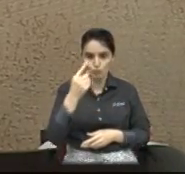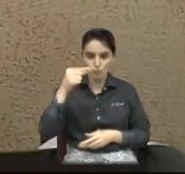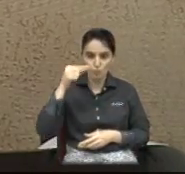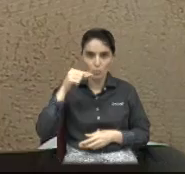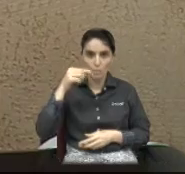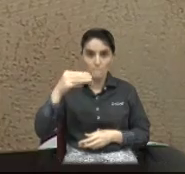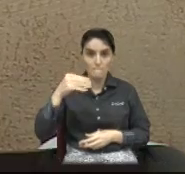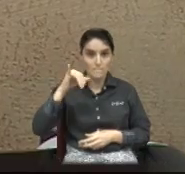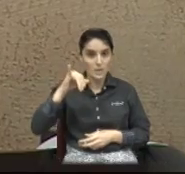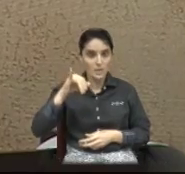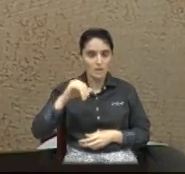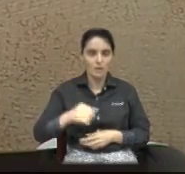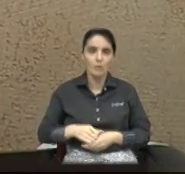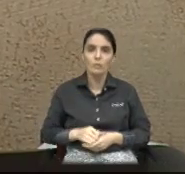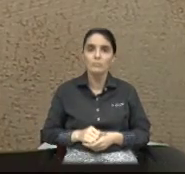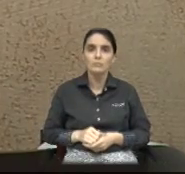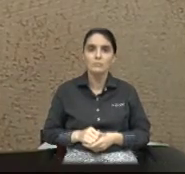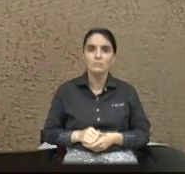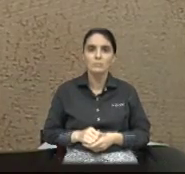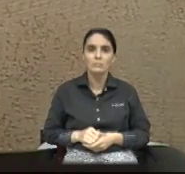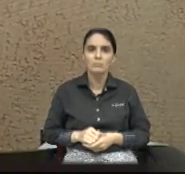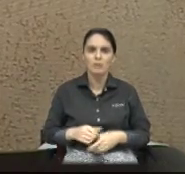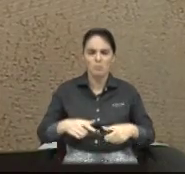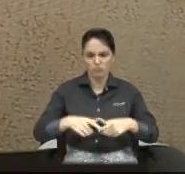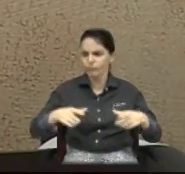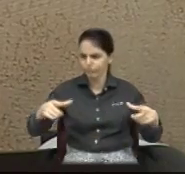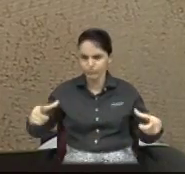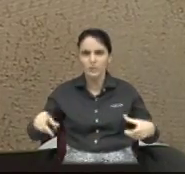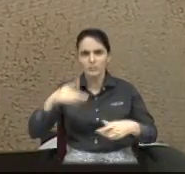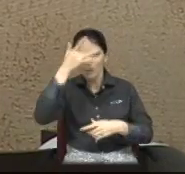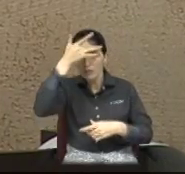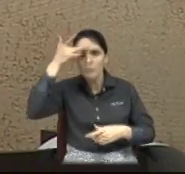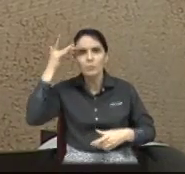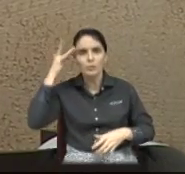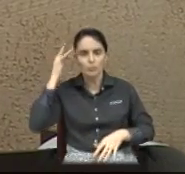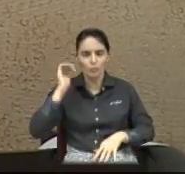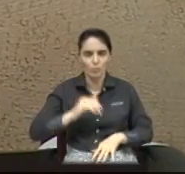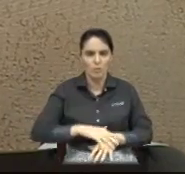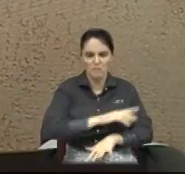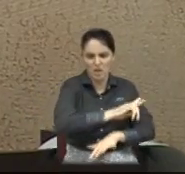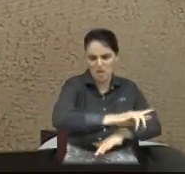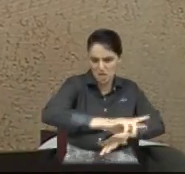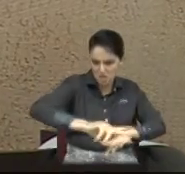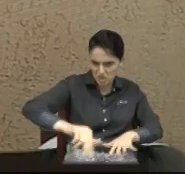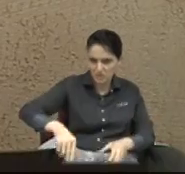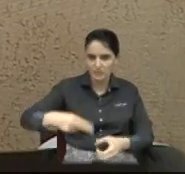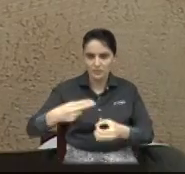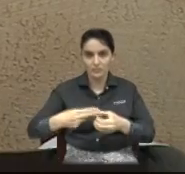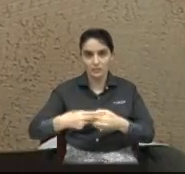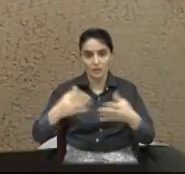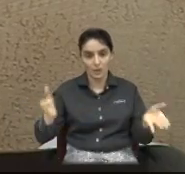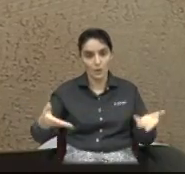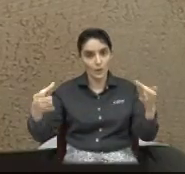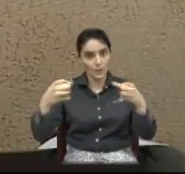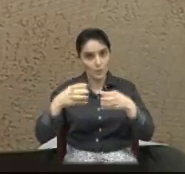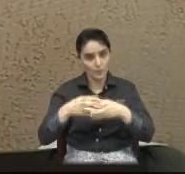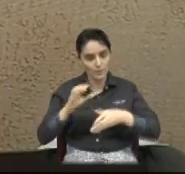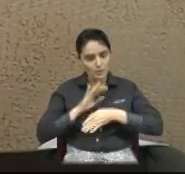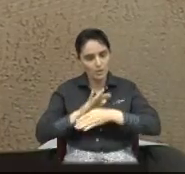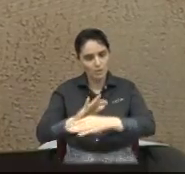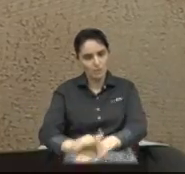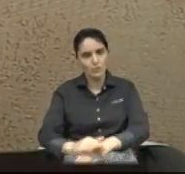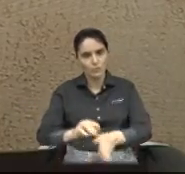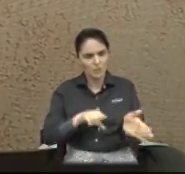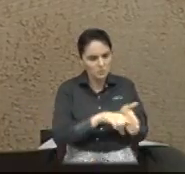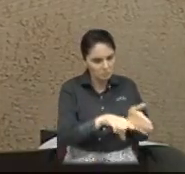1.300.000 pessoas apresentando 14 cidades. Por fim, esperamos que essa comissão possa ter colaborado em seus estudos